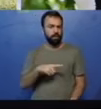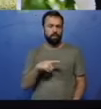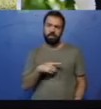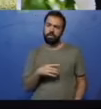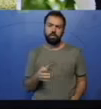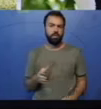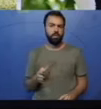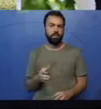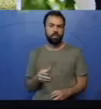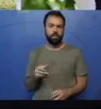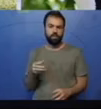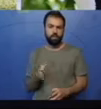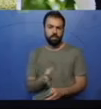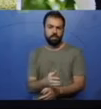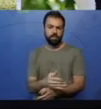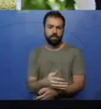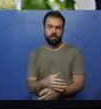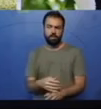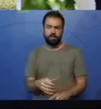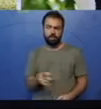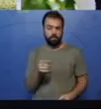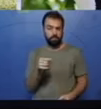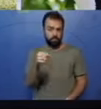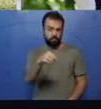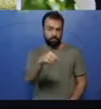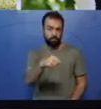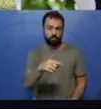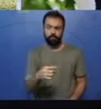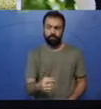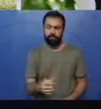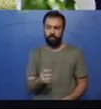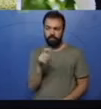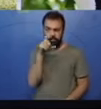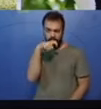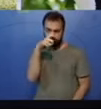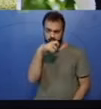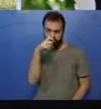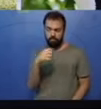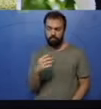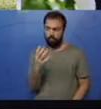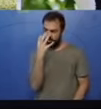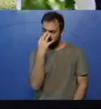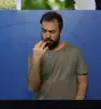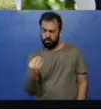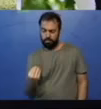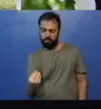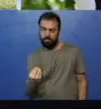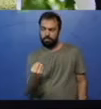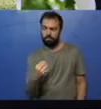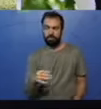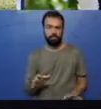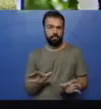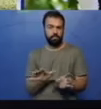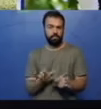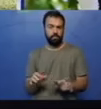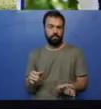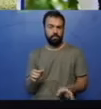Podemos observar também que temos uma arara vermelha e um tucano. Ambas são